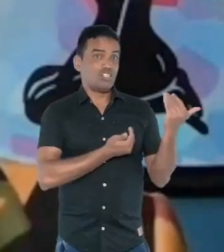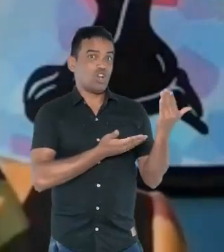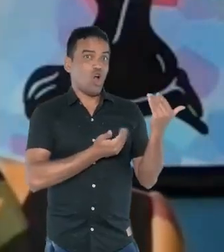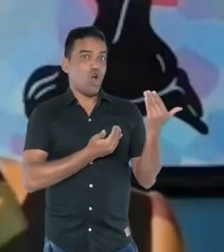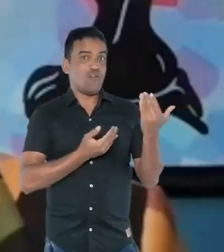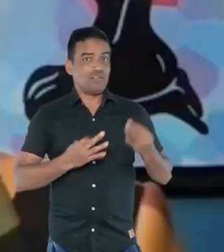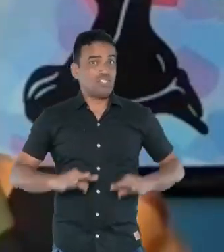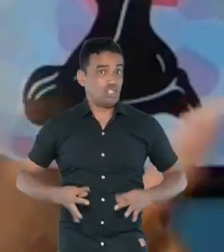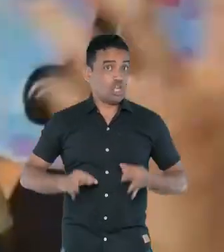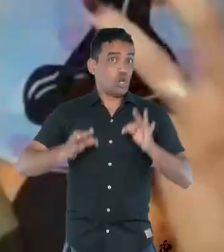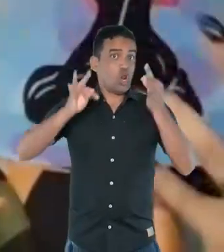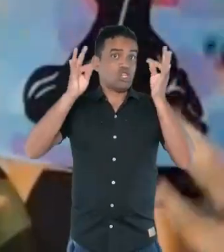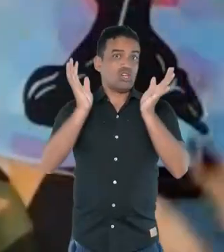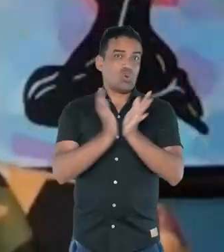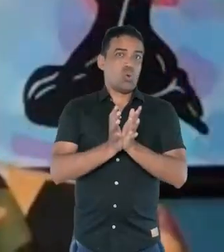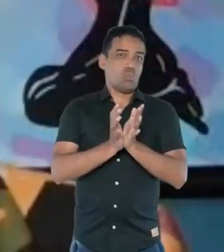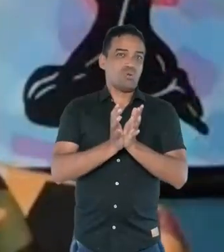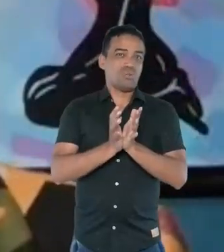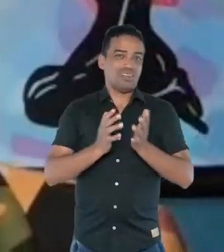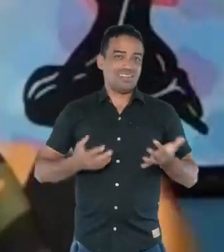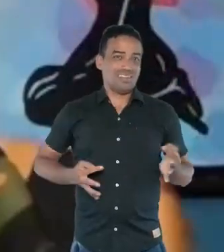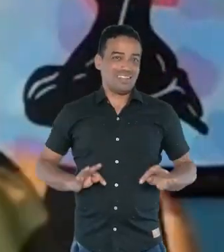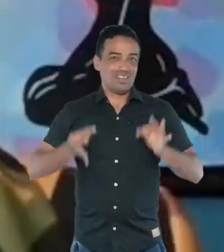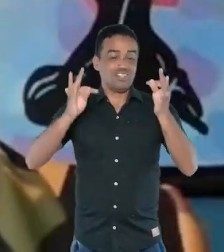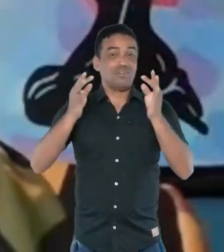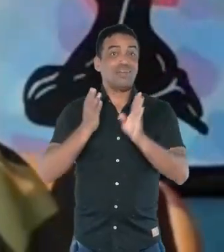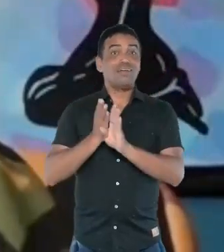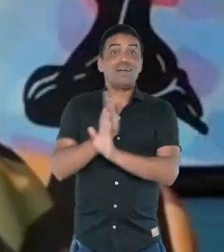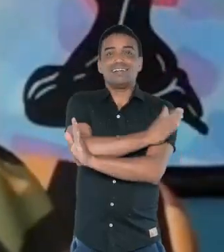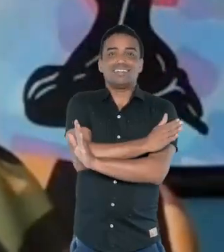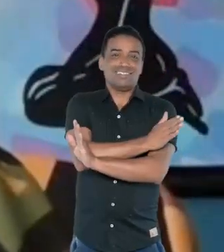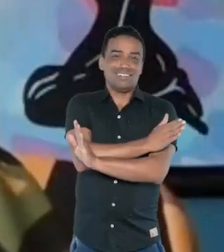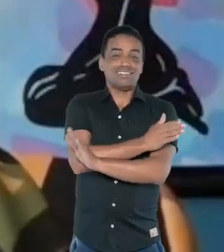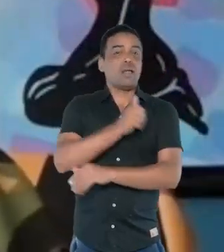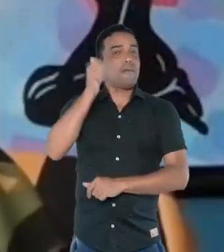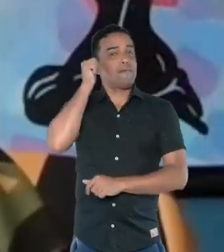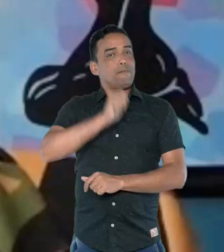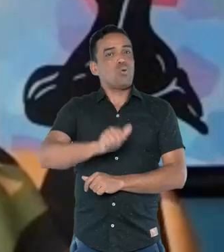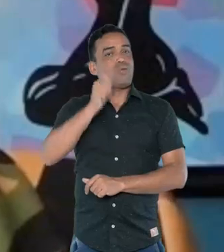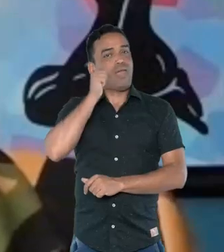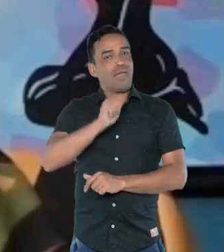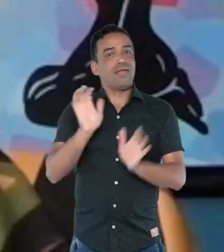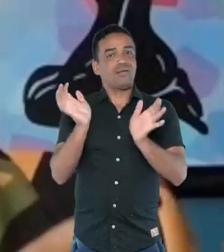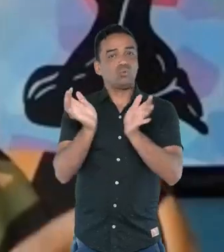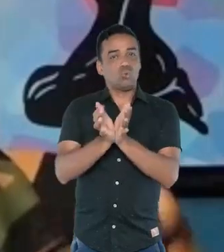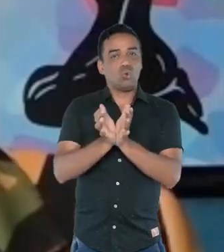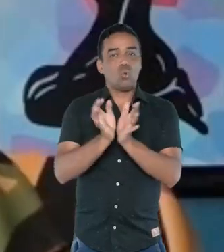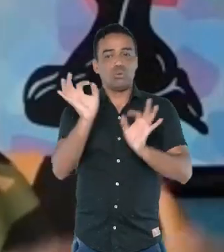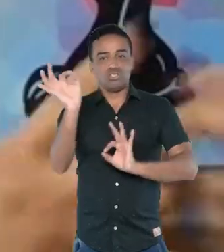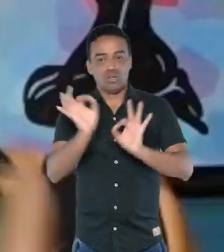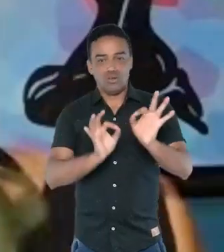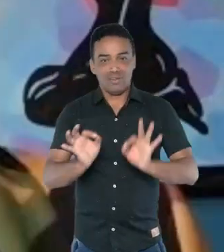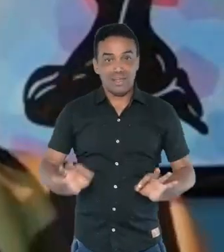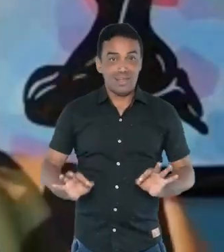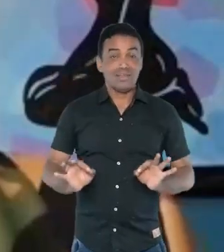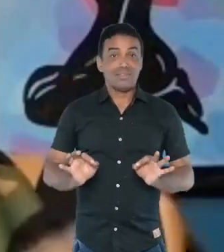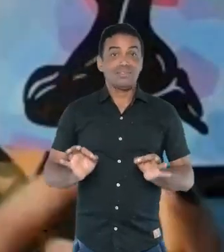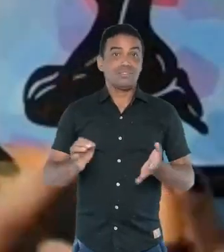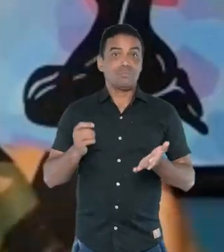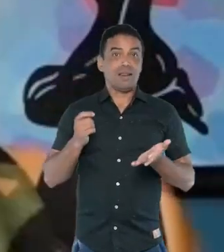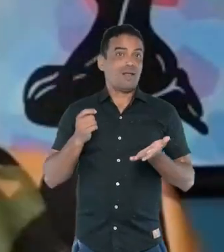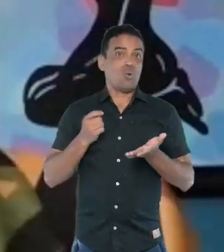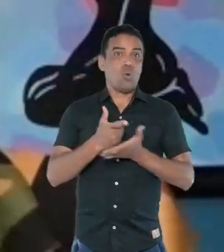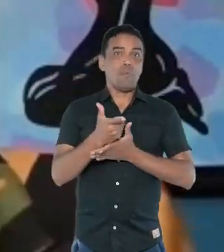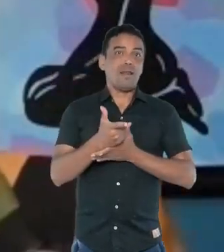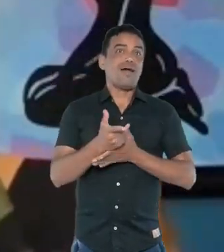startup, mas que vem muito antes, né, desse arranjo de mulheres que se organizavam para poder comprar o forrinho de